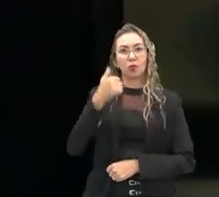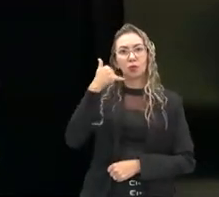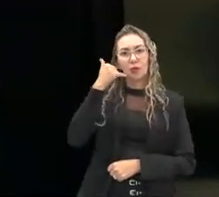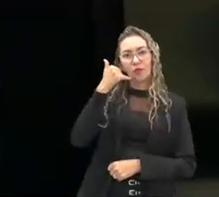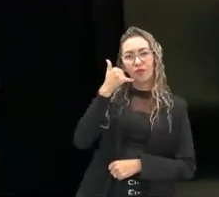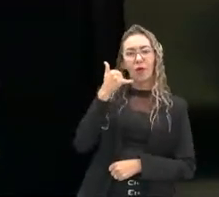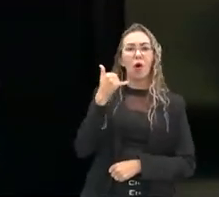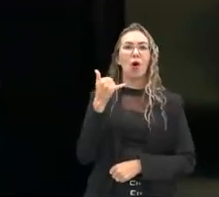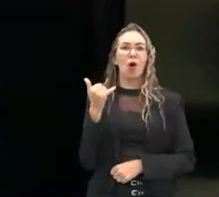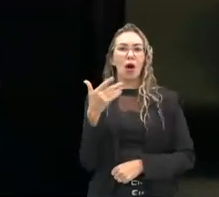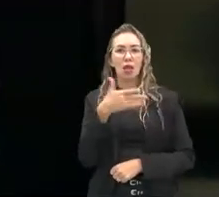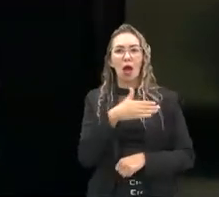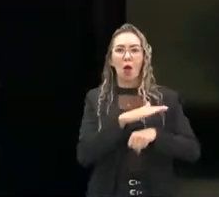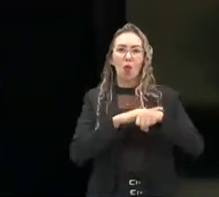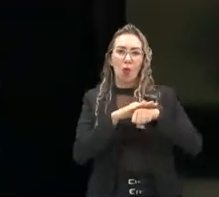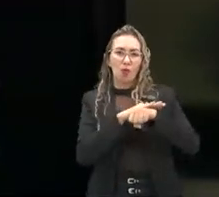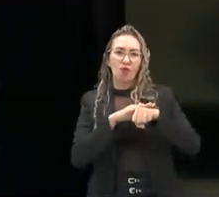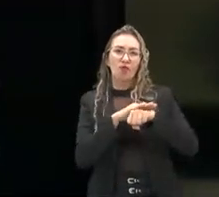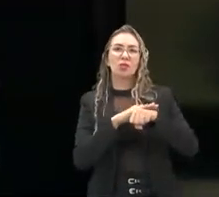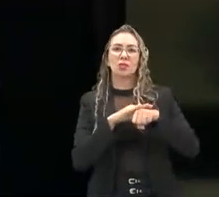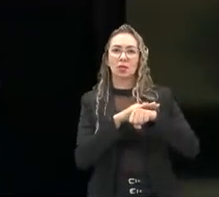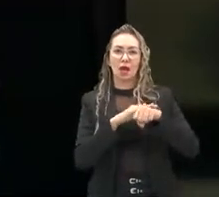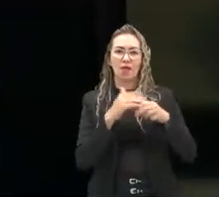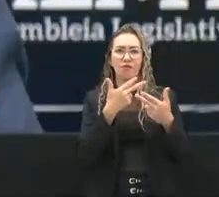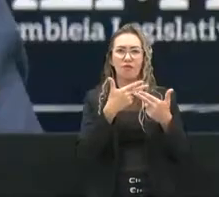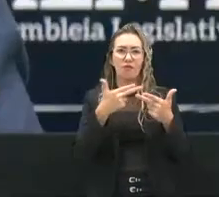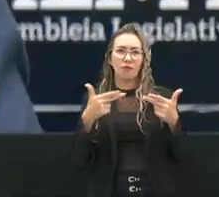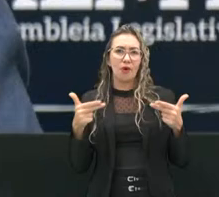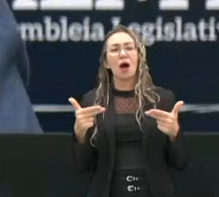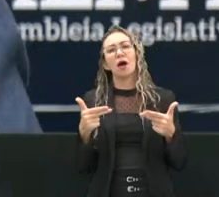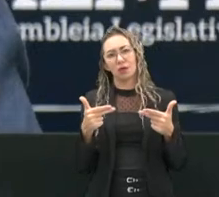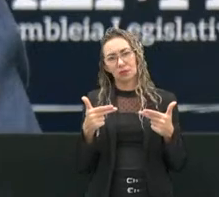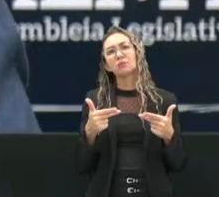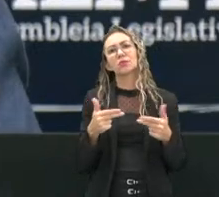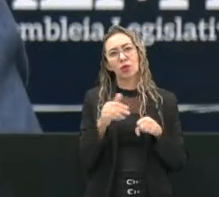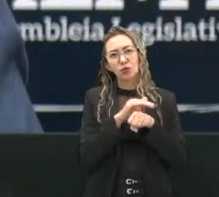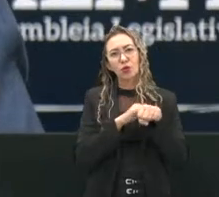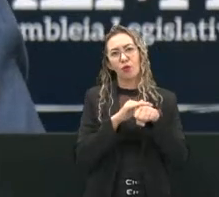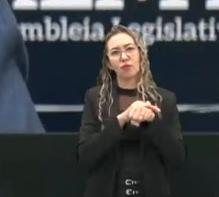várias vezes, não diretamente, mas